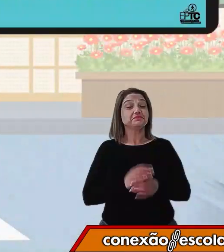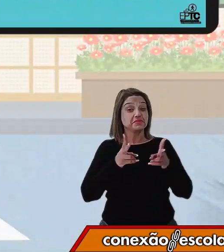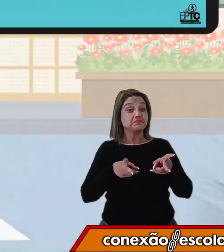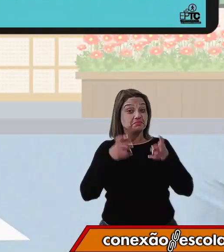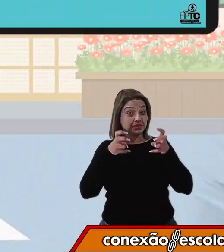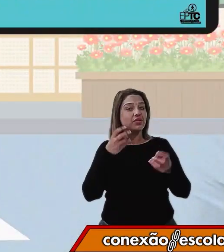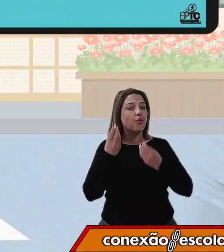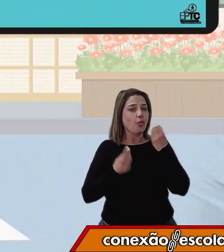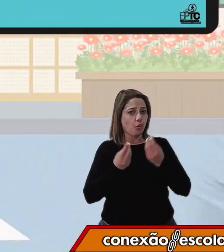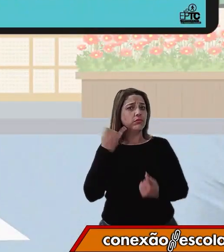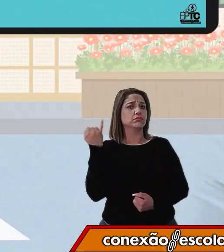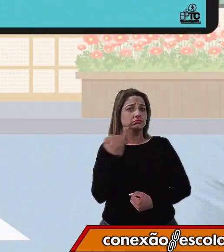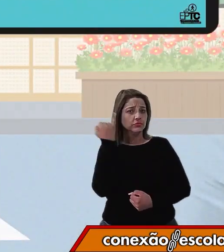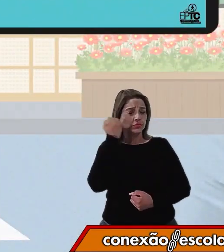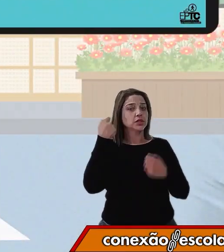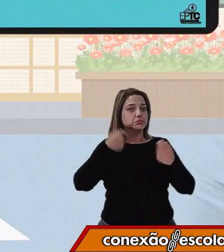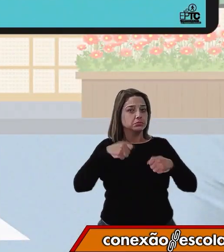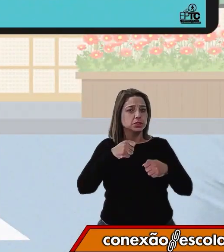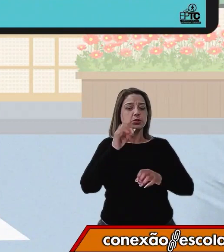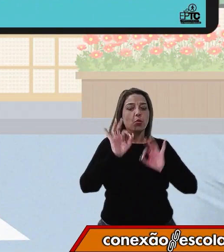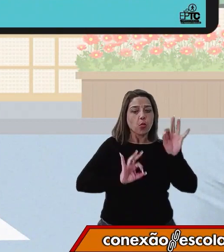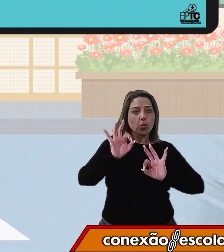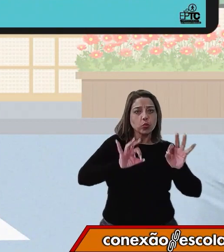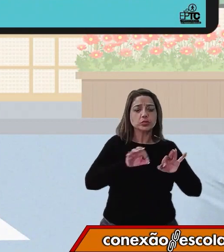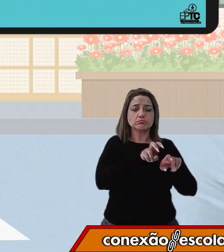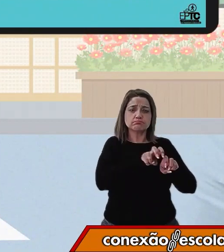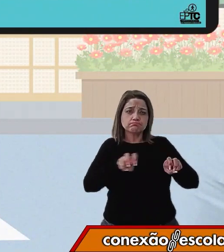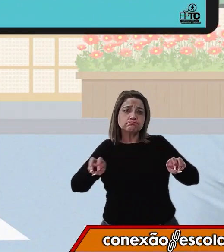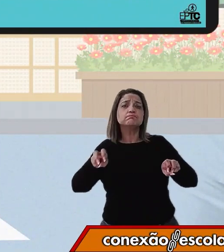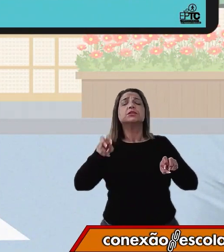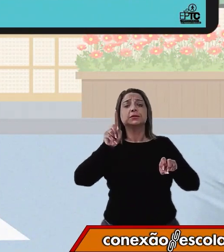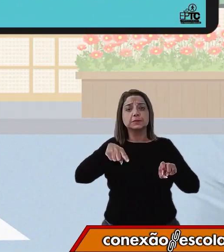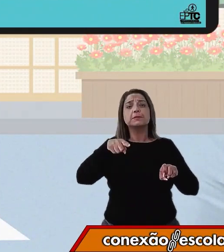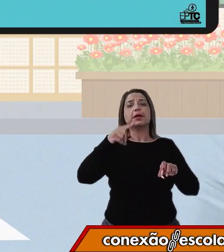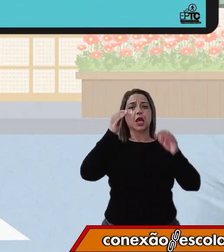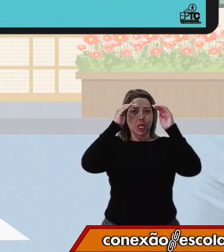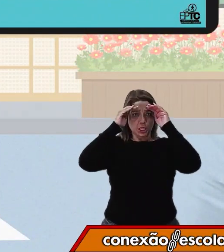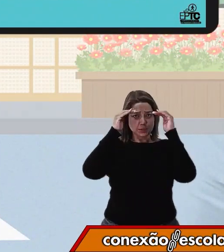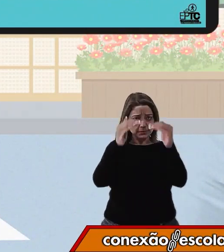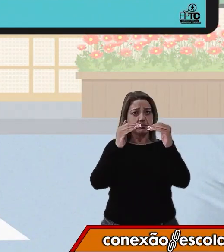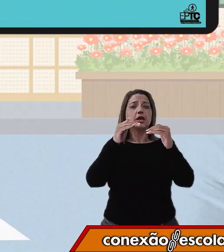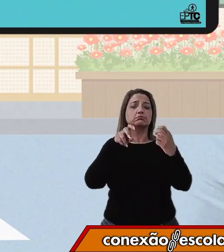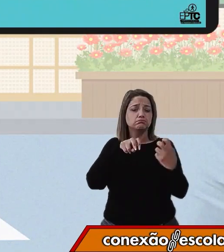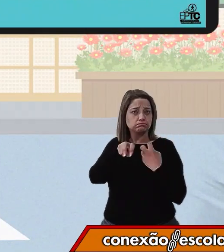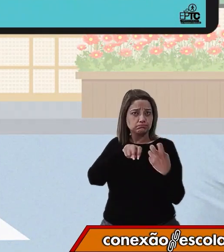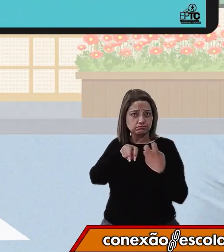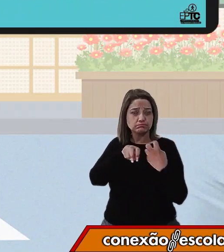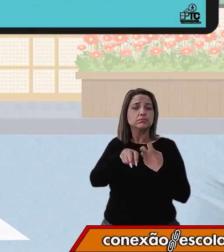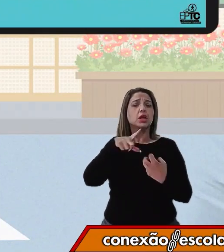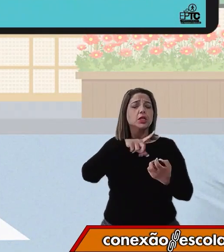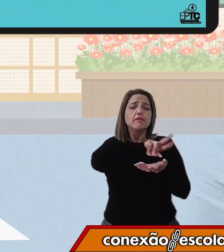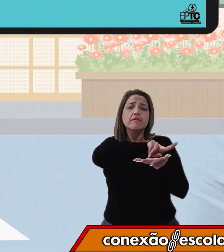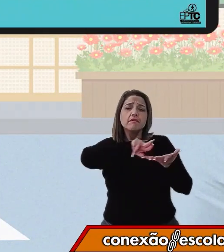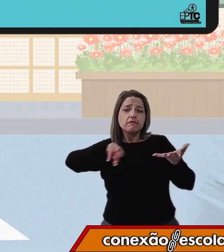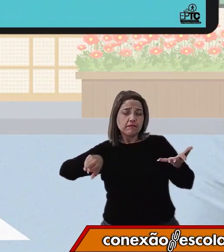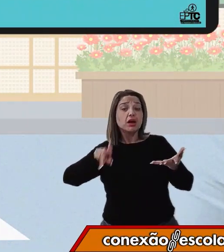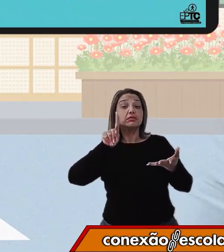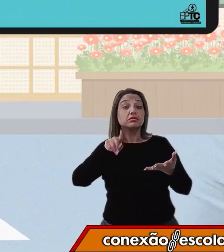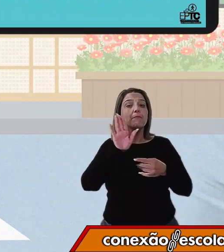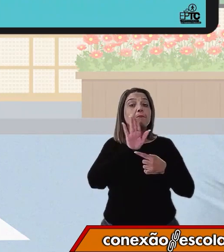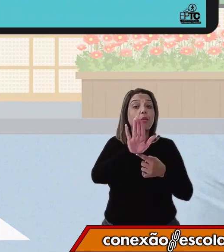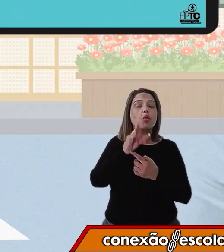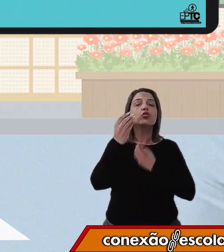perceberam como é importante a organização e o respeito no trânsito viram que temos várias sinalizações